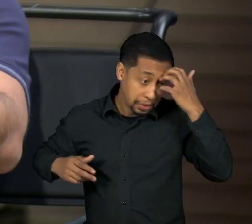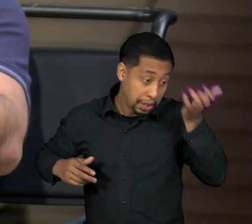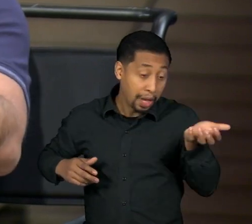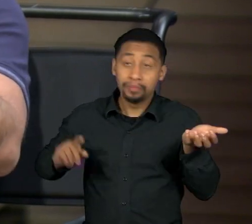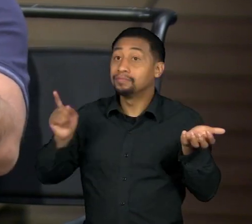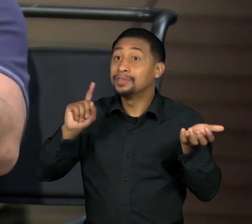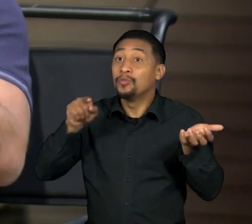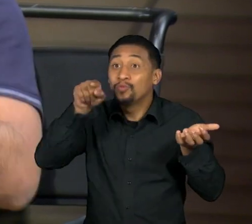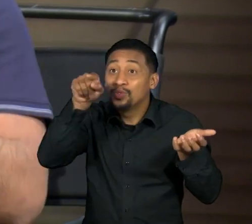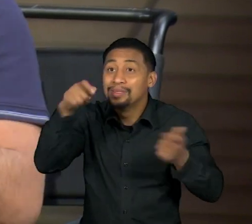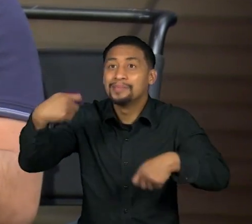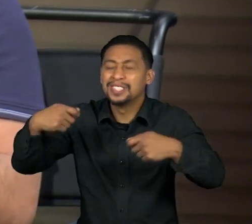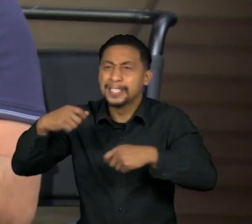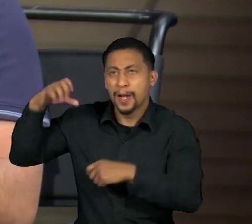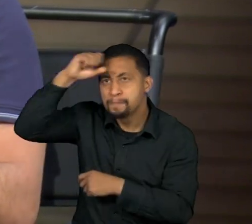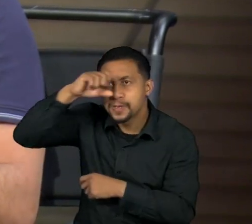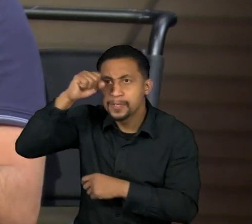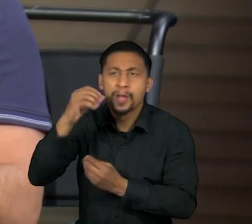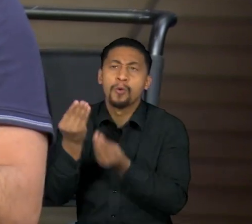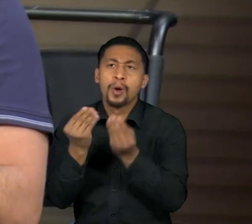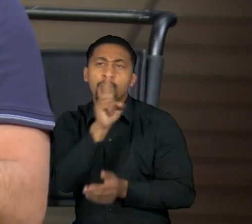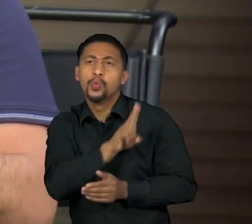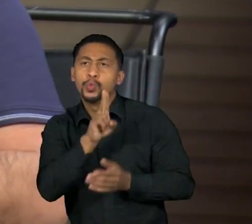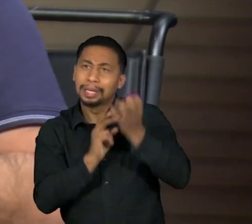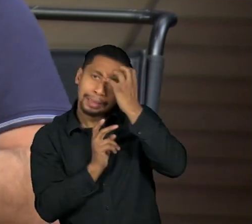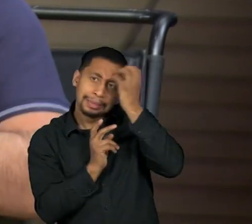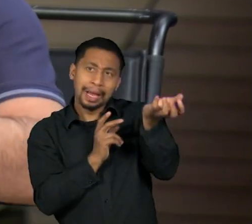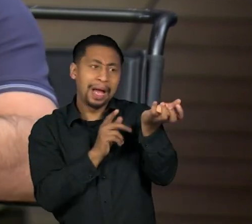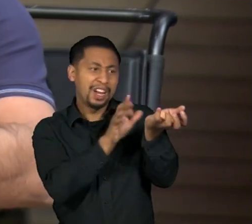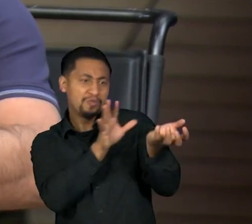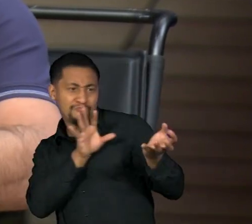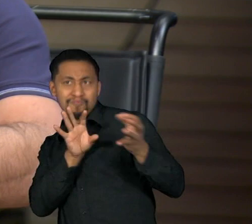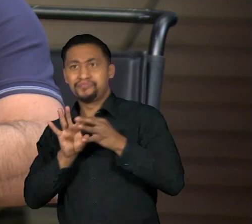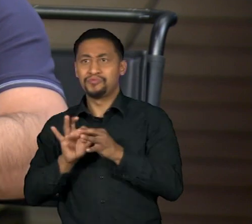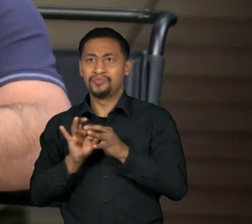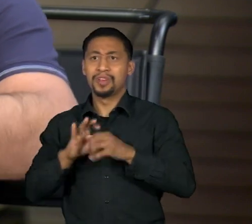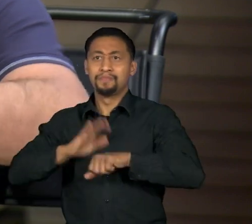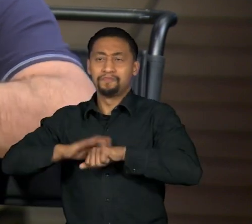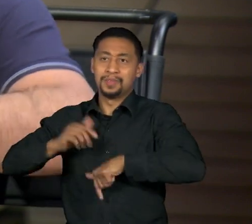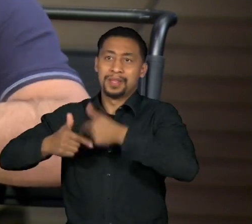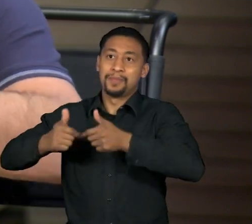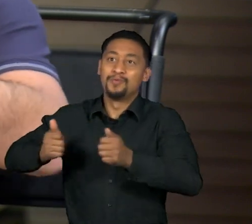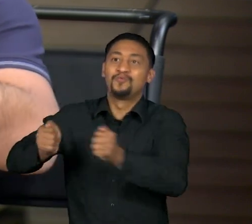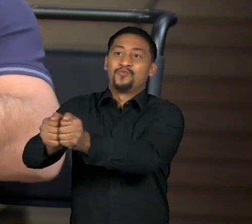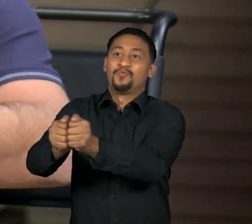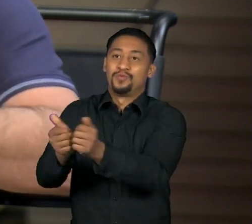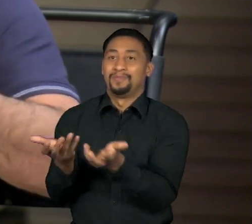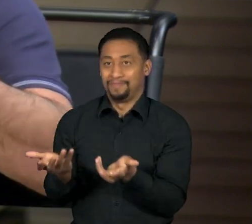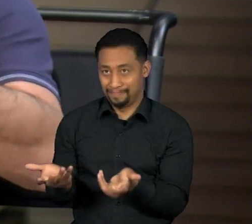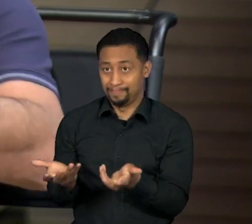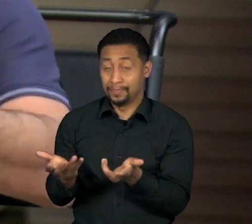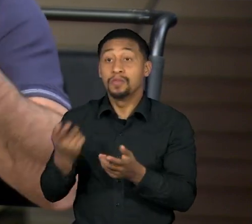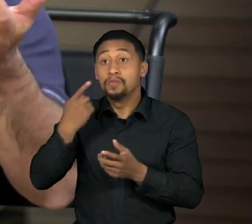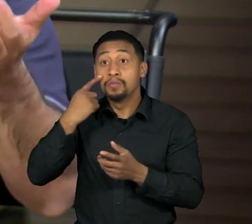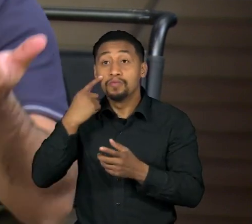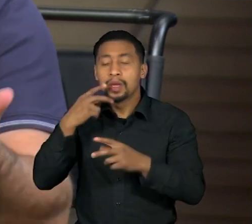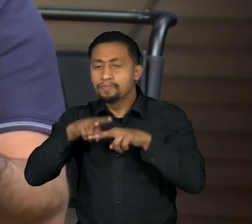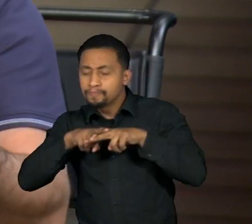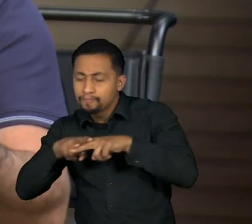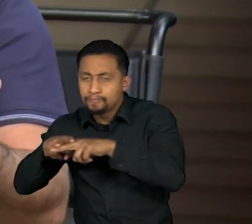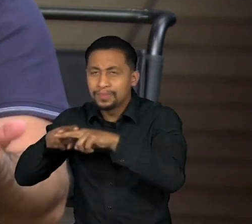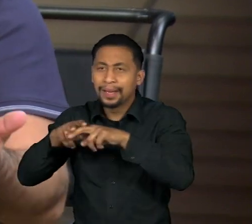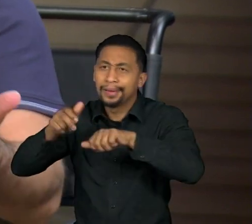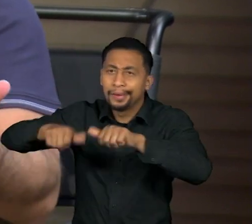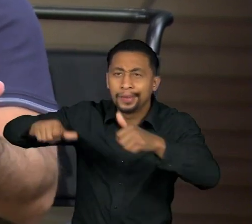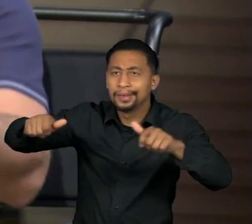ela. Então, esse é o primeiro ponto que a gente tem que ter. A primeira leva que a gente vai ter de revisão da capacidade de trabalho das